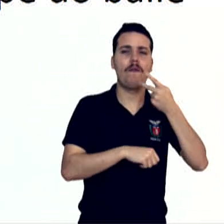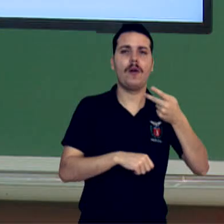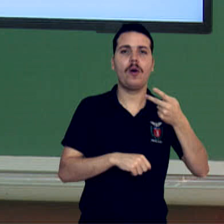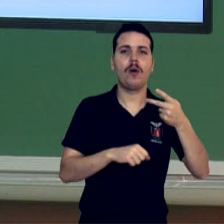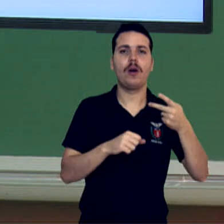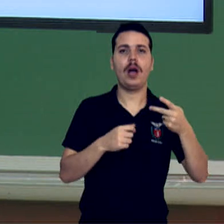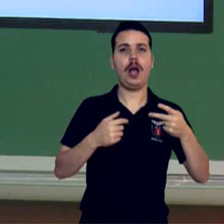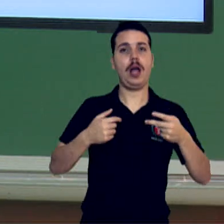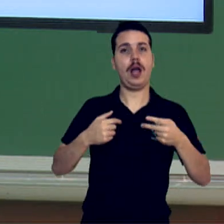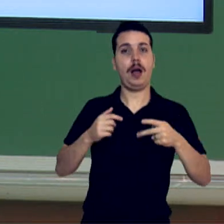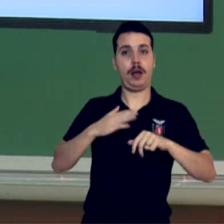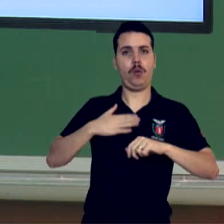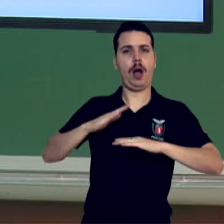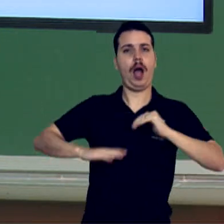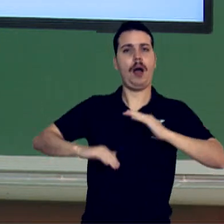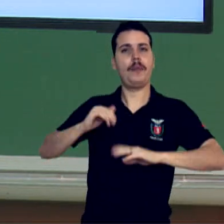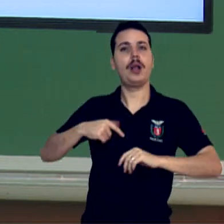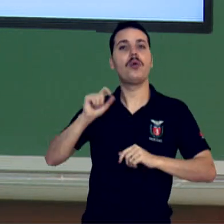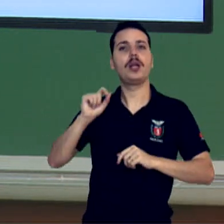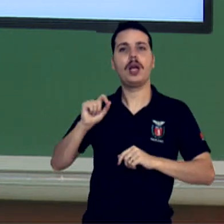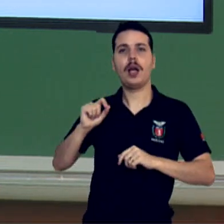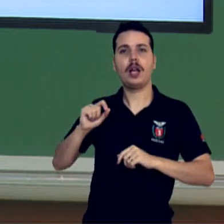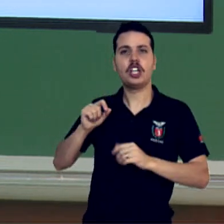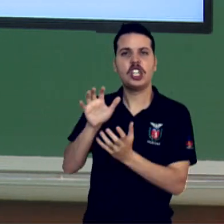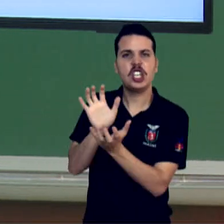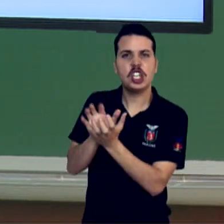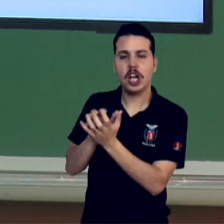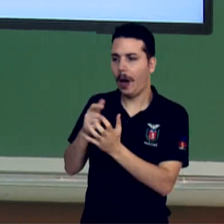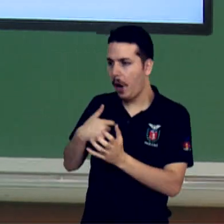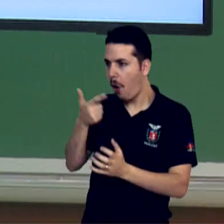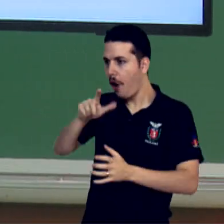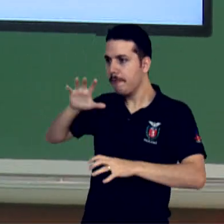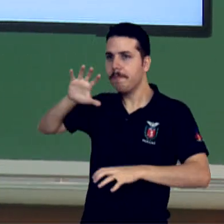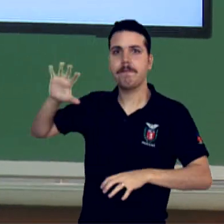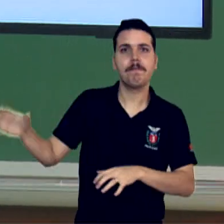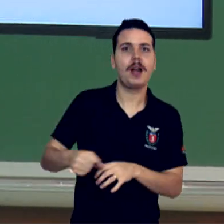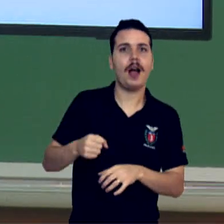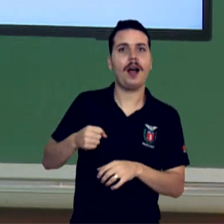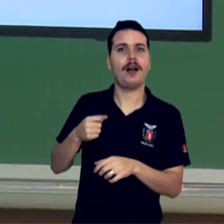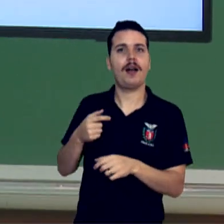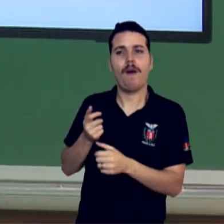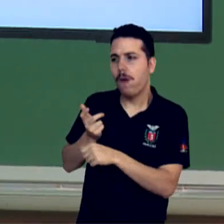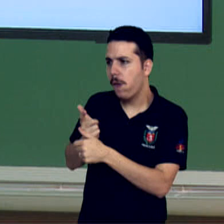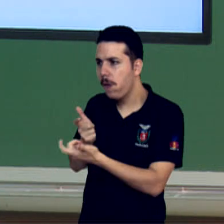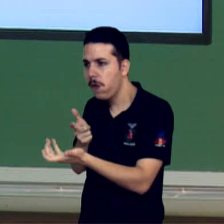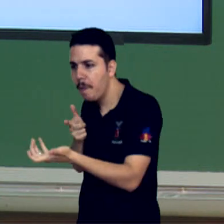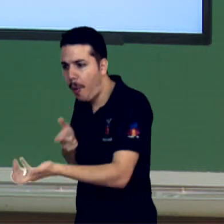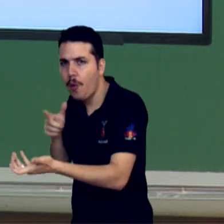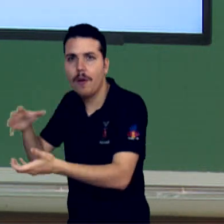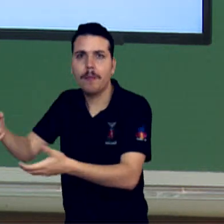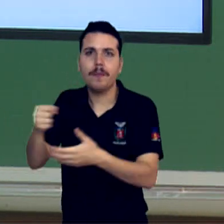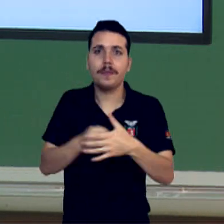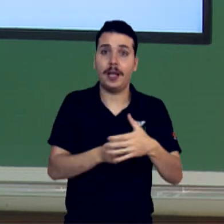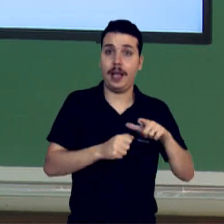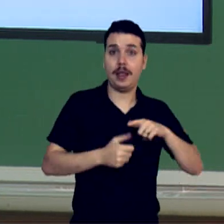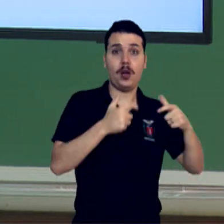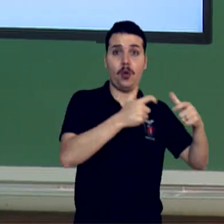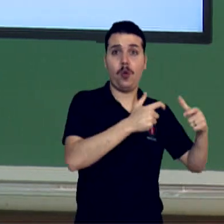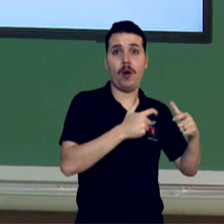habilidades. Veja, além de ser, né, uma situação que em muitos lugares é